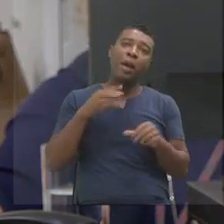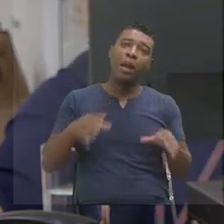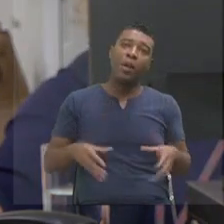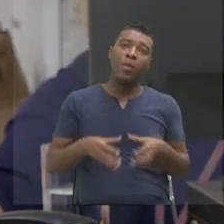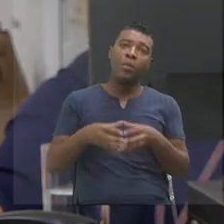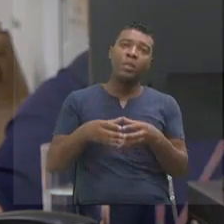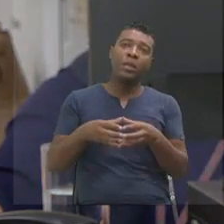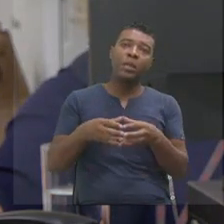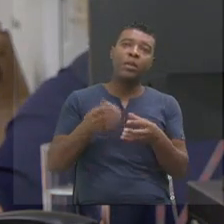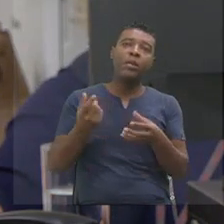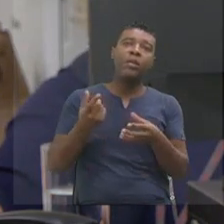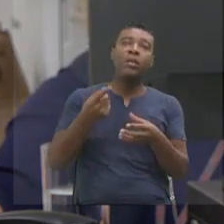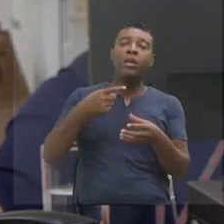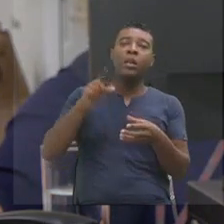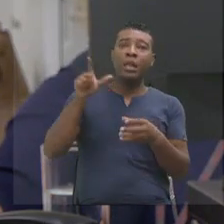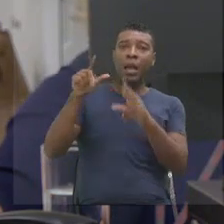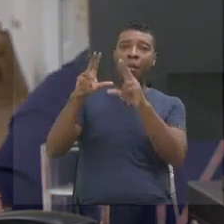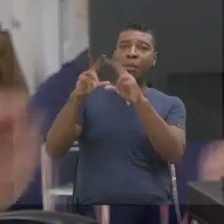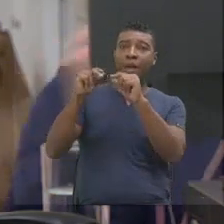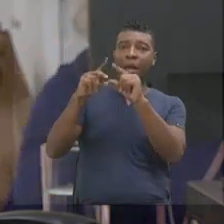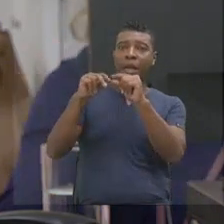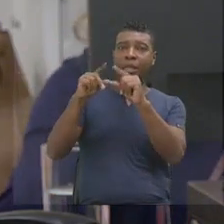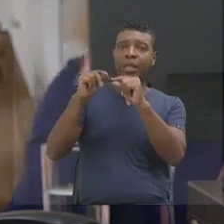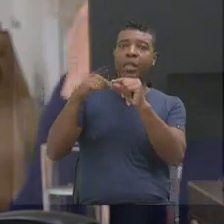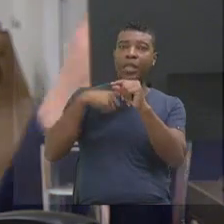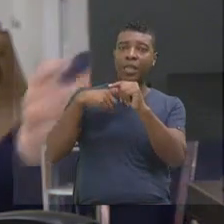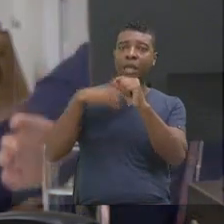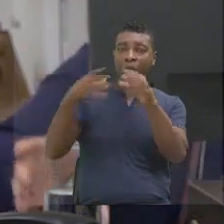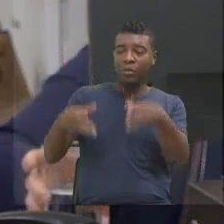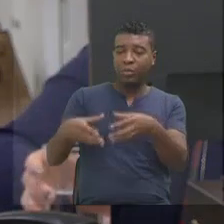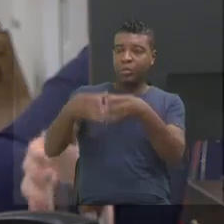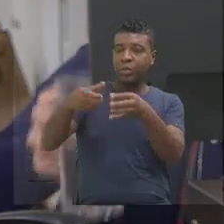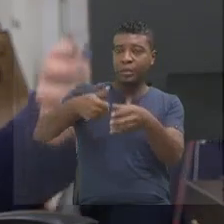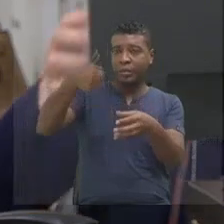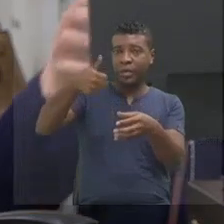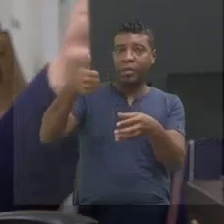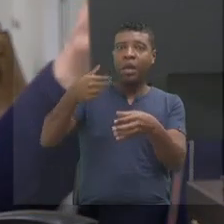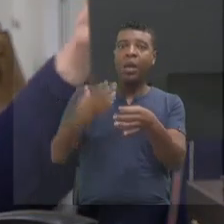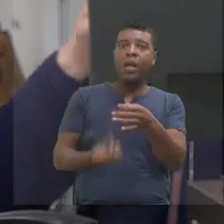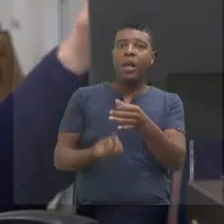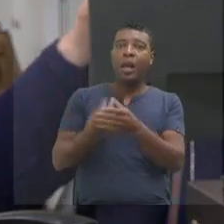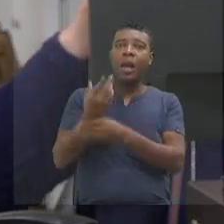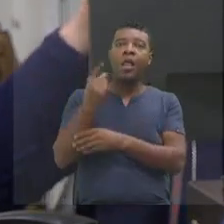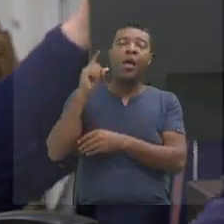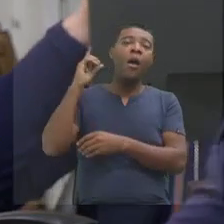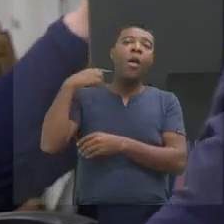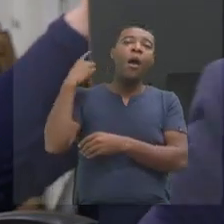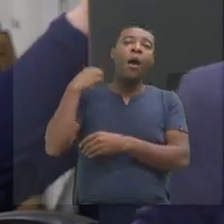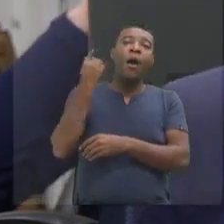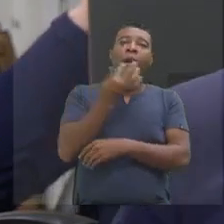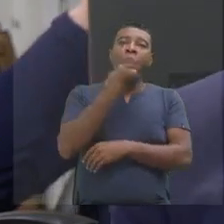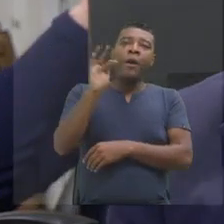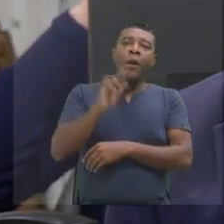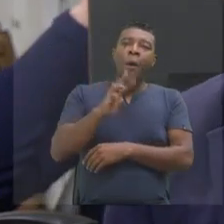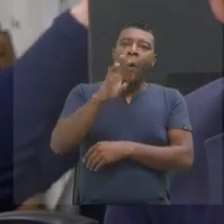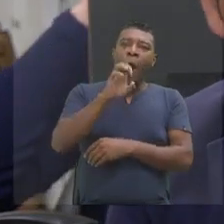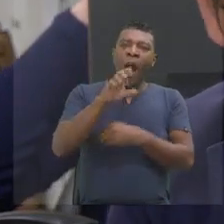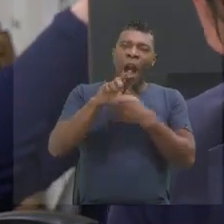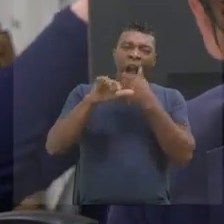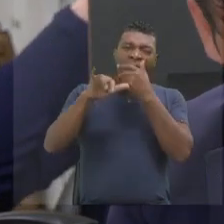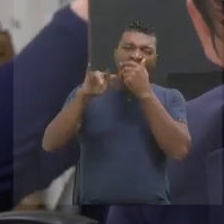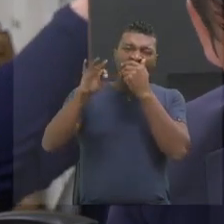comissão especial de combate ao câncer criada e presidida também pelo deputado federal Wellington Prado